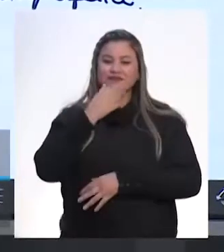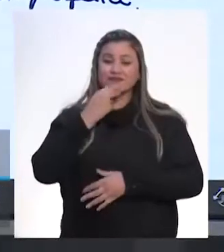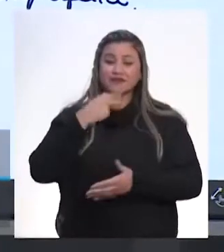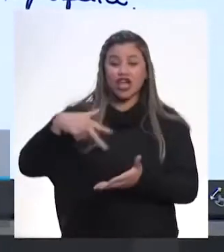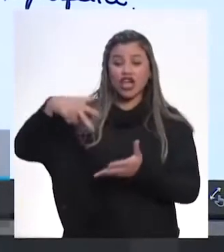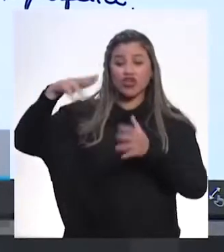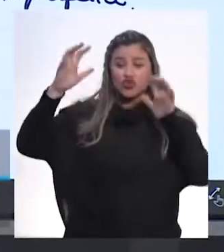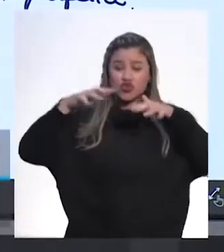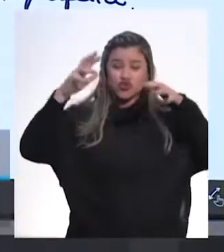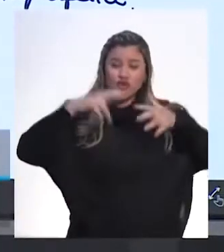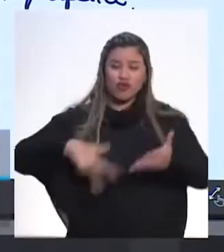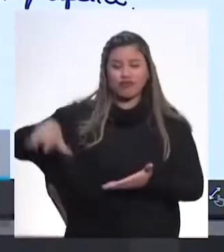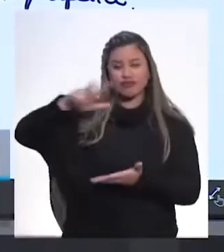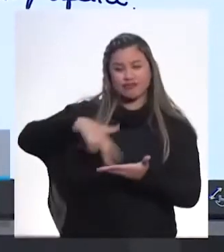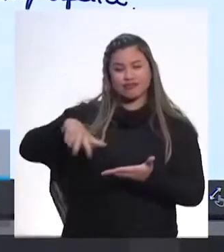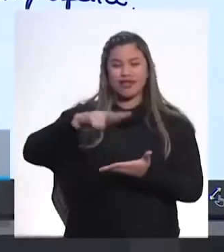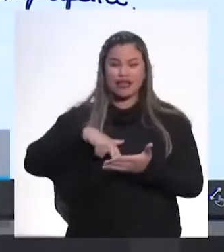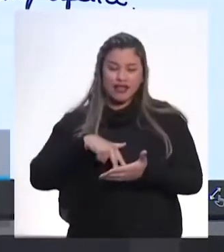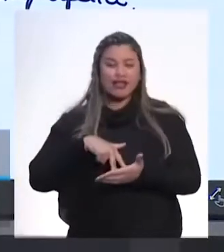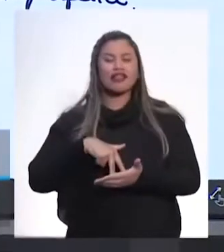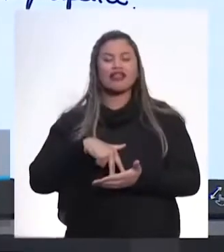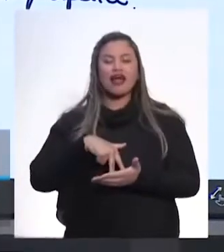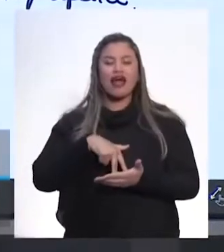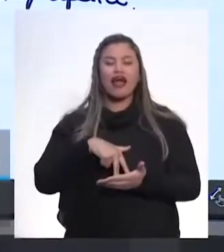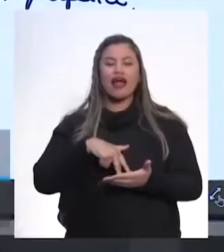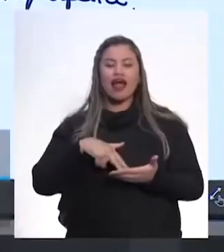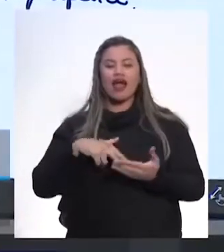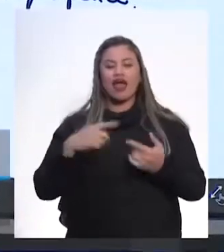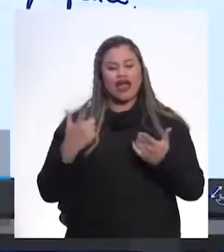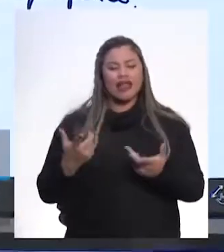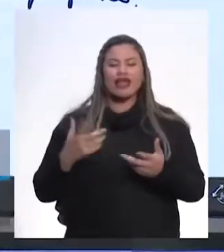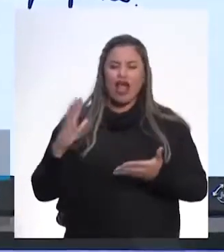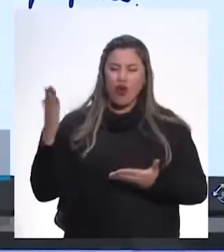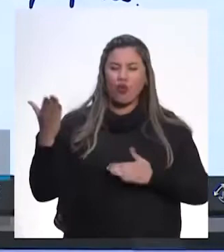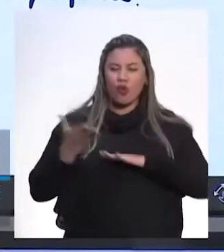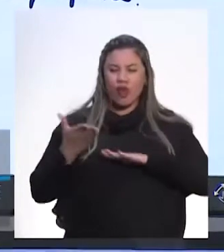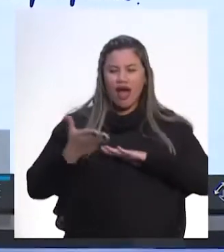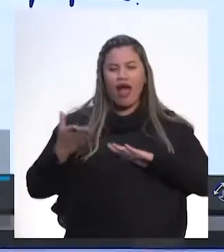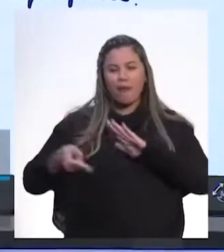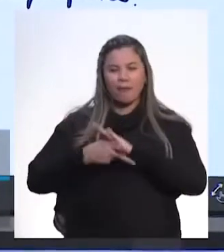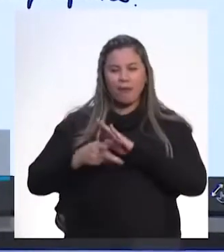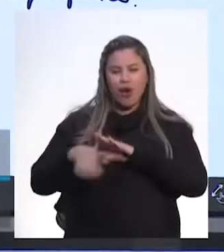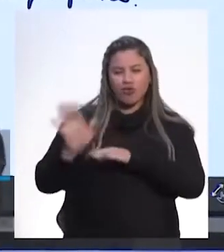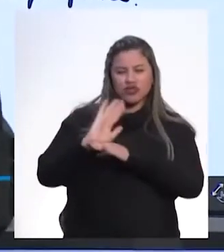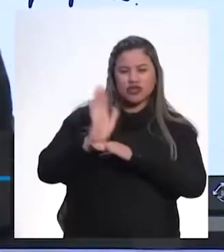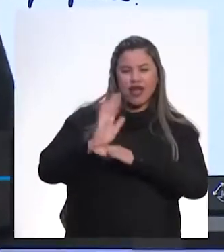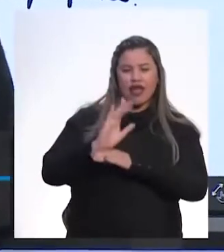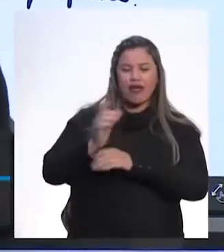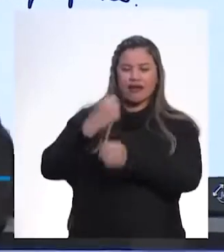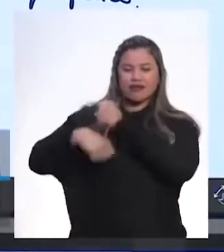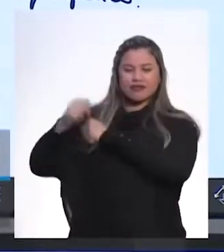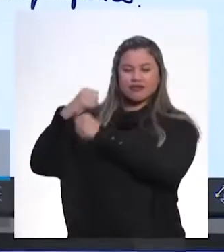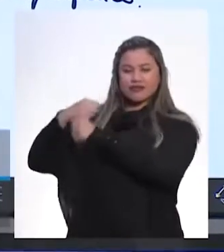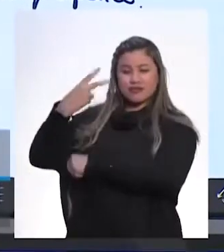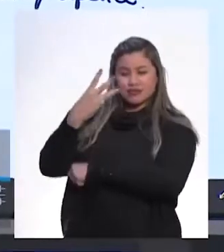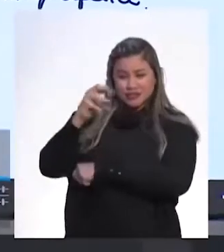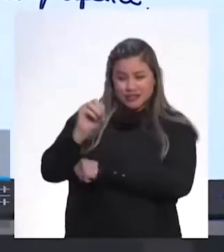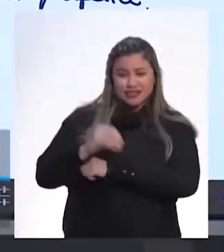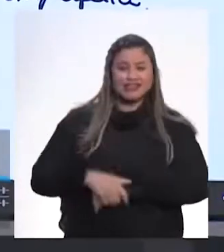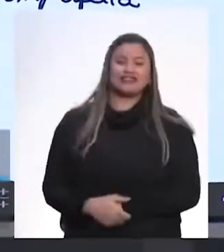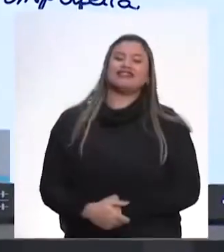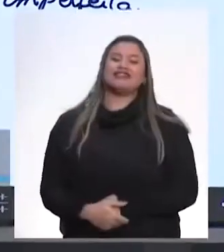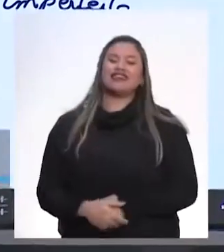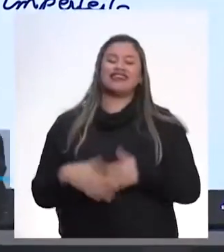né? Um filme com Gene Kelly, ele é, né, um grande clássico do cinema, né? Um filme da década de 30, tá?